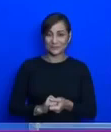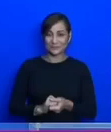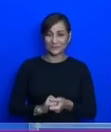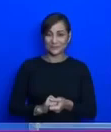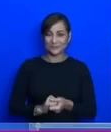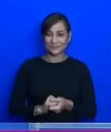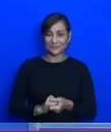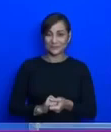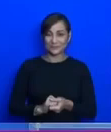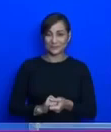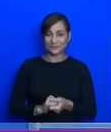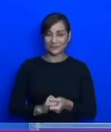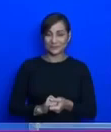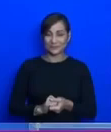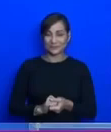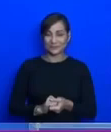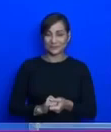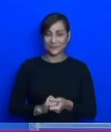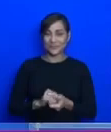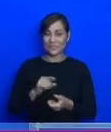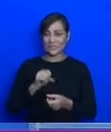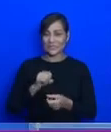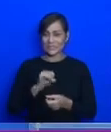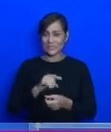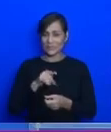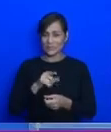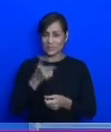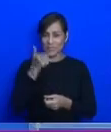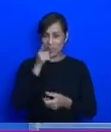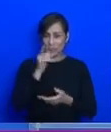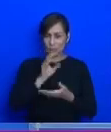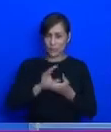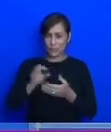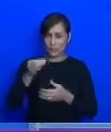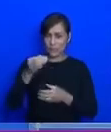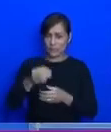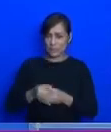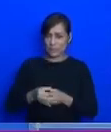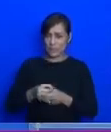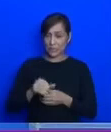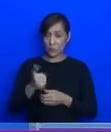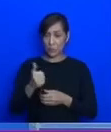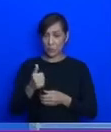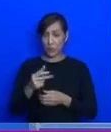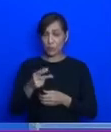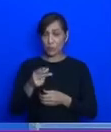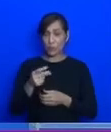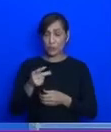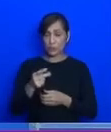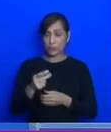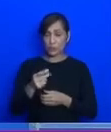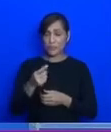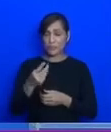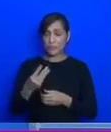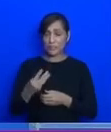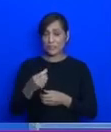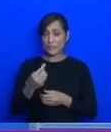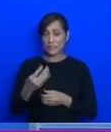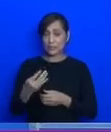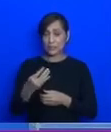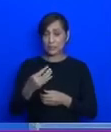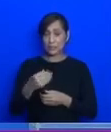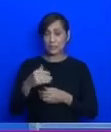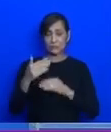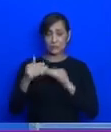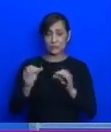22. Se você quiser saber quanto ganha acertando 11, quanto ganha acertando 12, quanto ganha acertando 13 e assim por